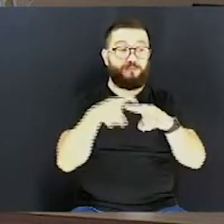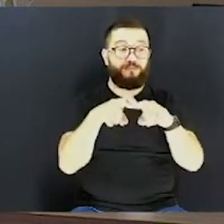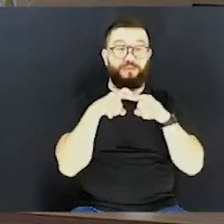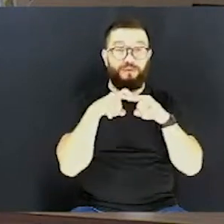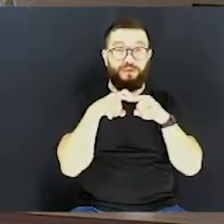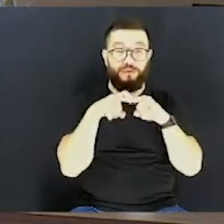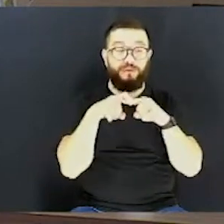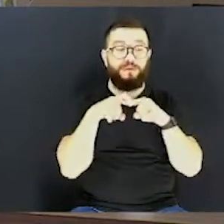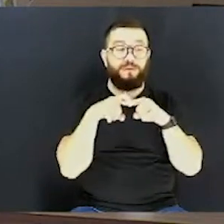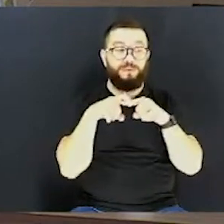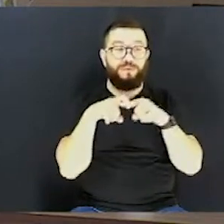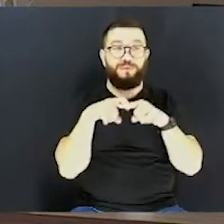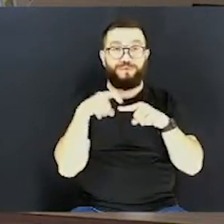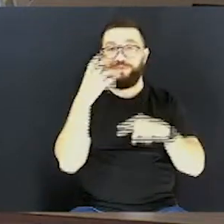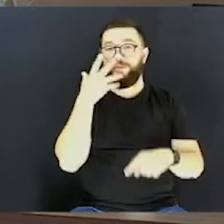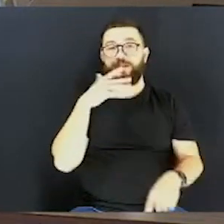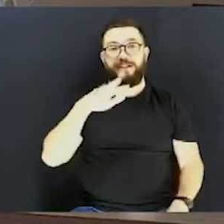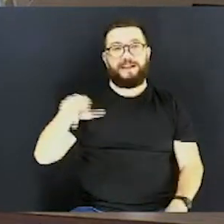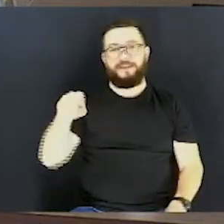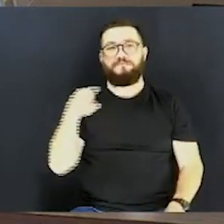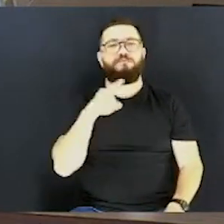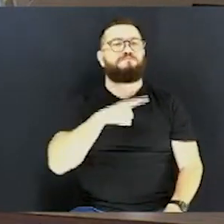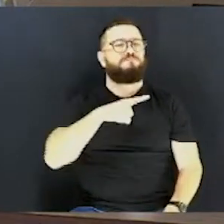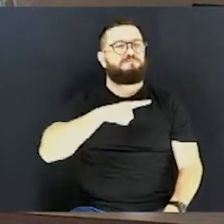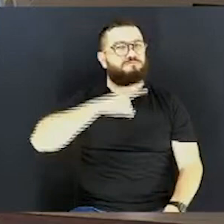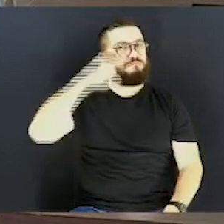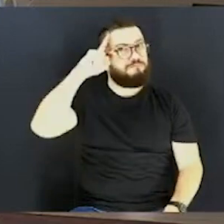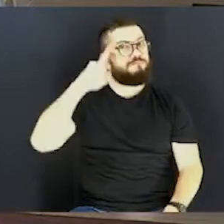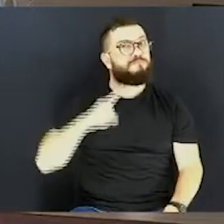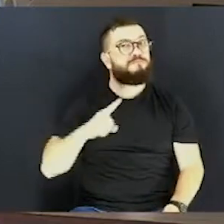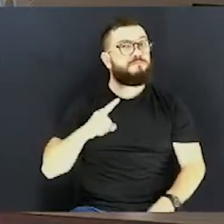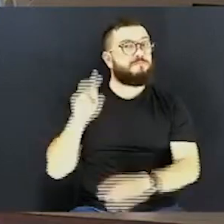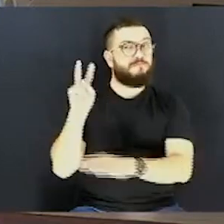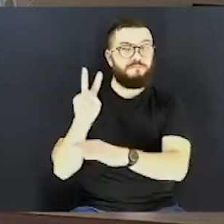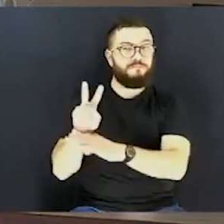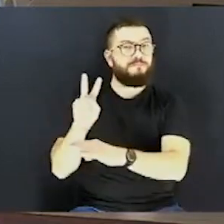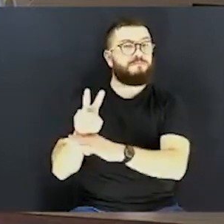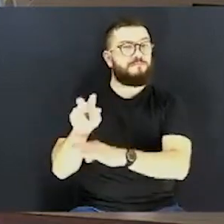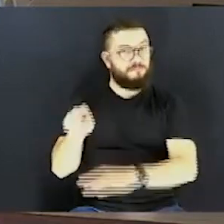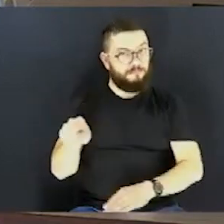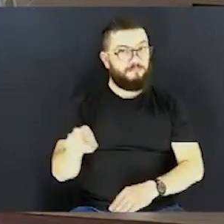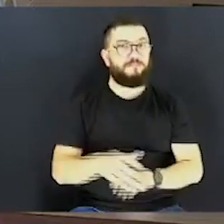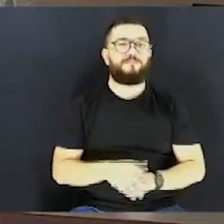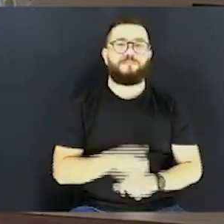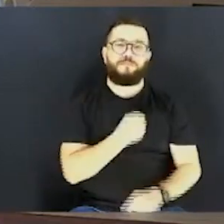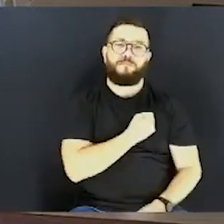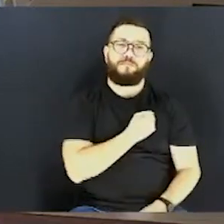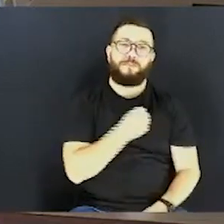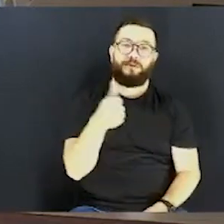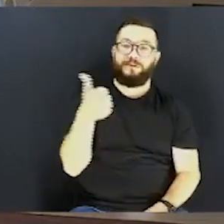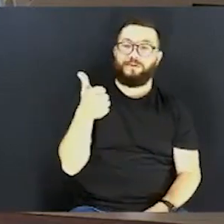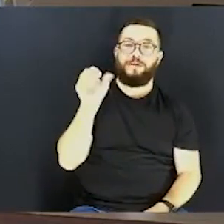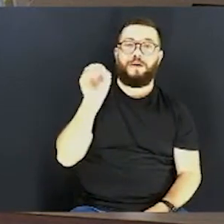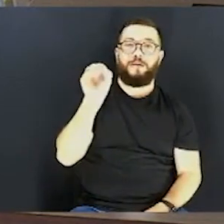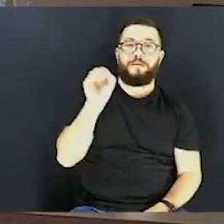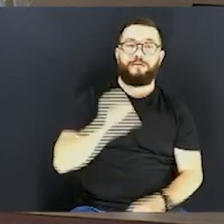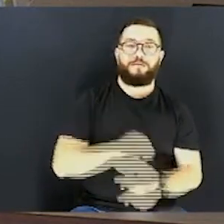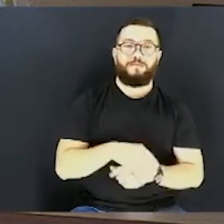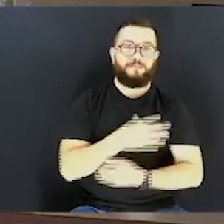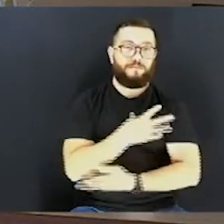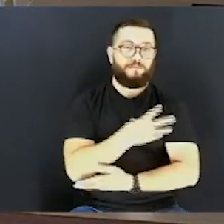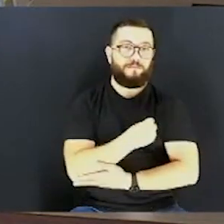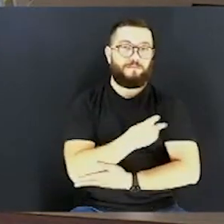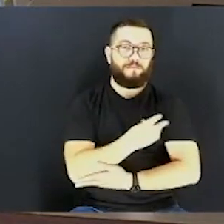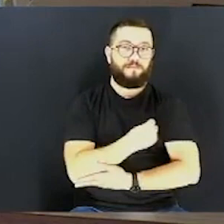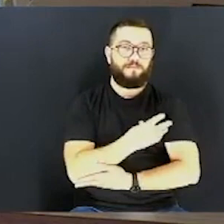maior vulnerabilidade, especialmente vulnerabilidade social. O eixo número 10, aleitamento materno e alimentação saudável. Tem